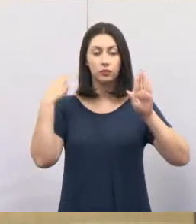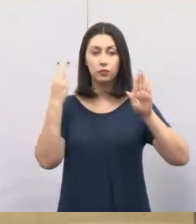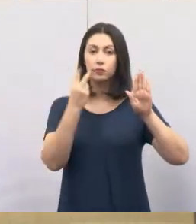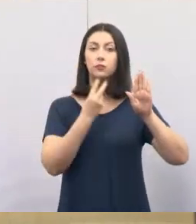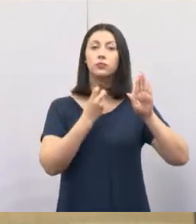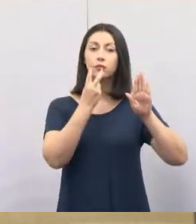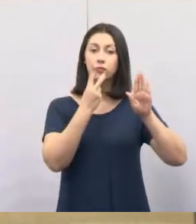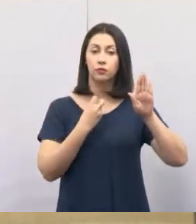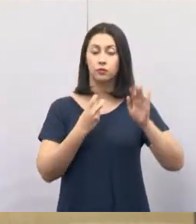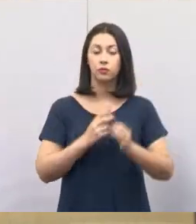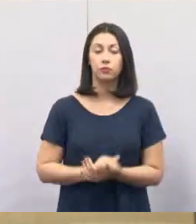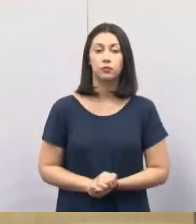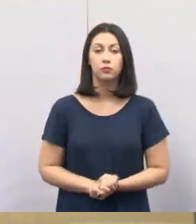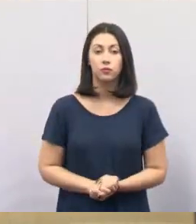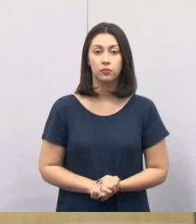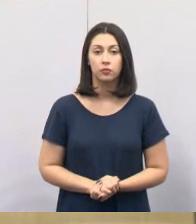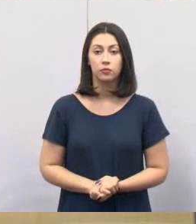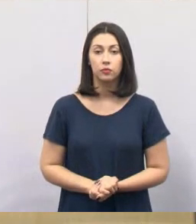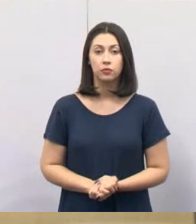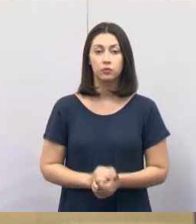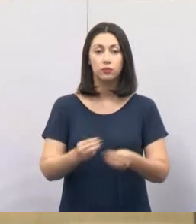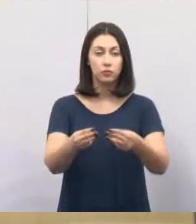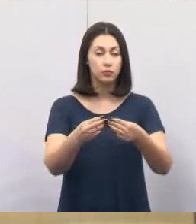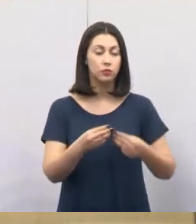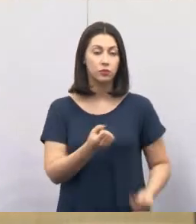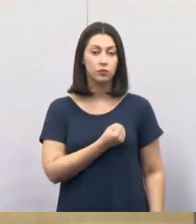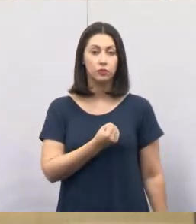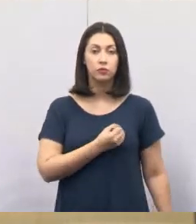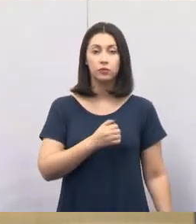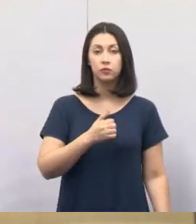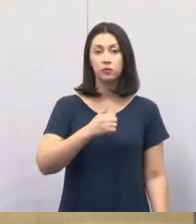Autoria, vereador Valmir do Parque Meia Lua. Moção